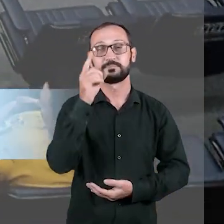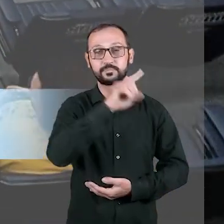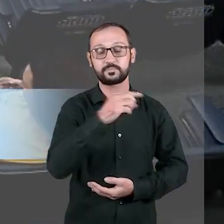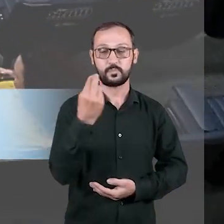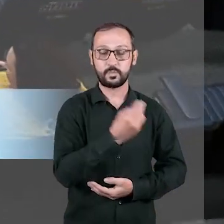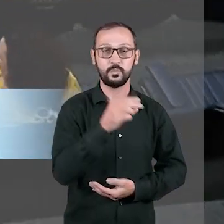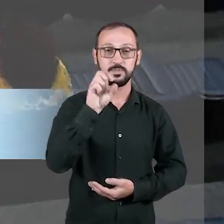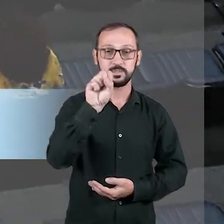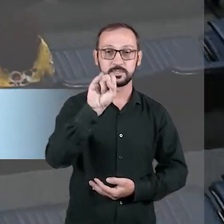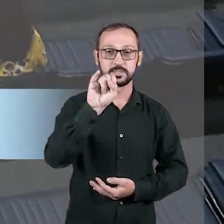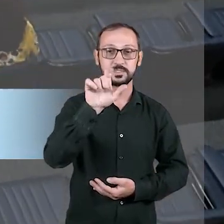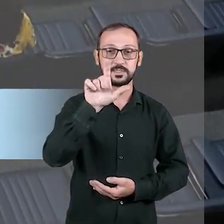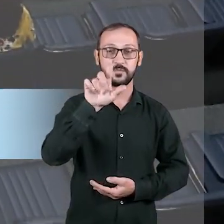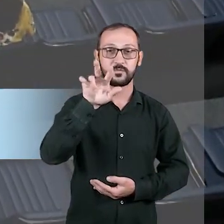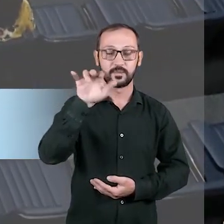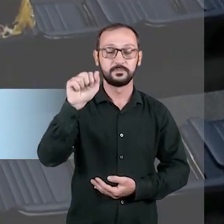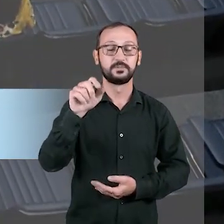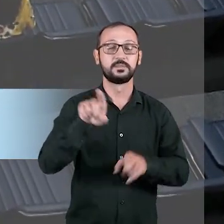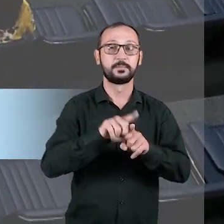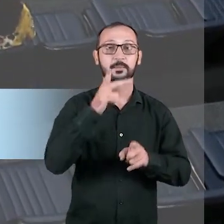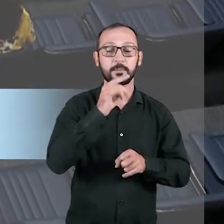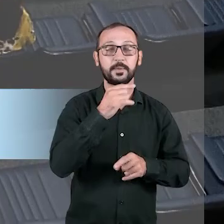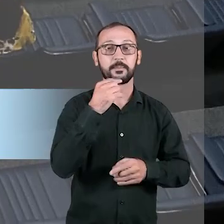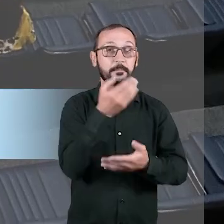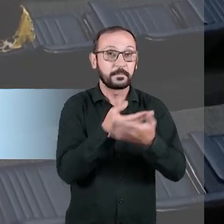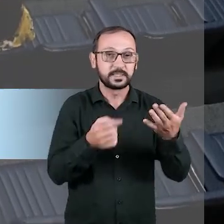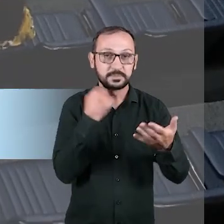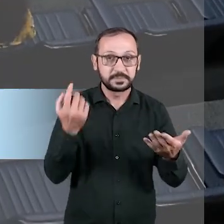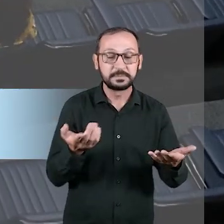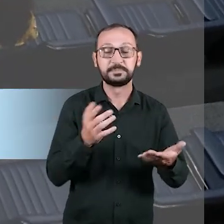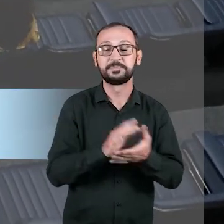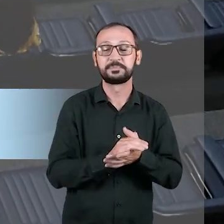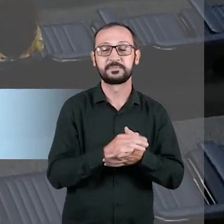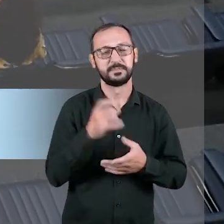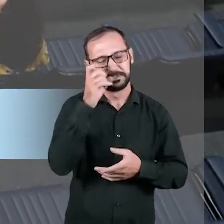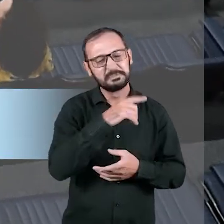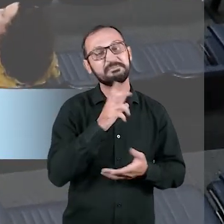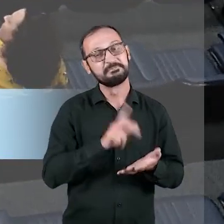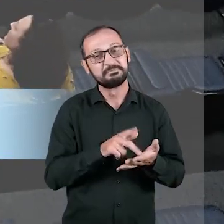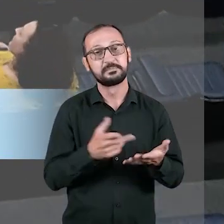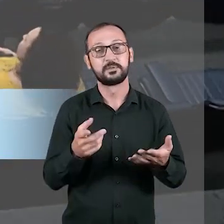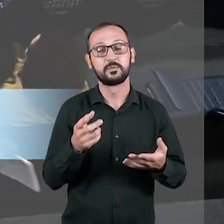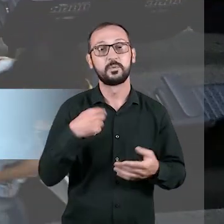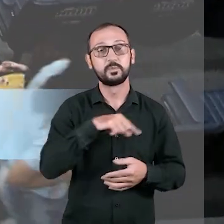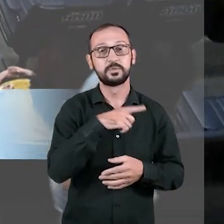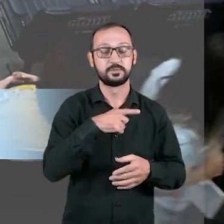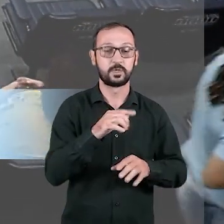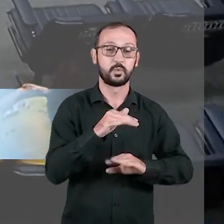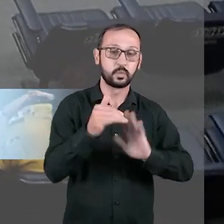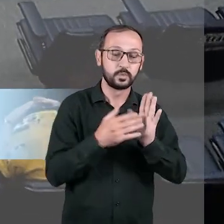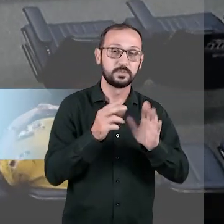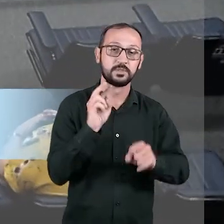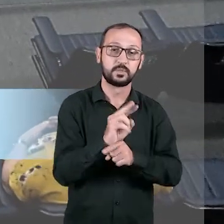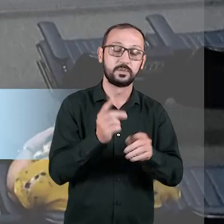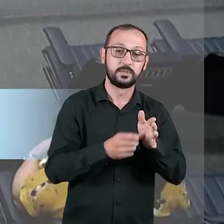Bom dia, meu nome é Silvia. Eu também perdi meu pai e foi uma situação bem delicada. E o que acontece quando nós temos todo